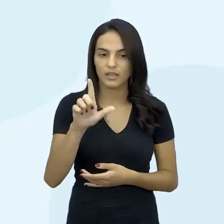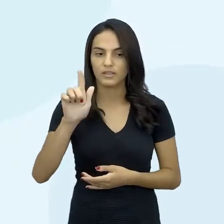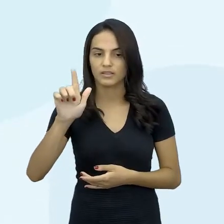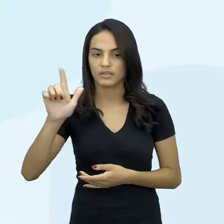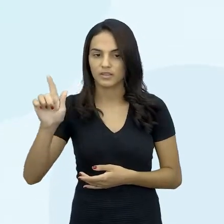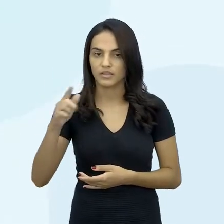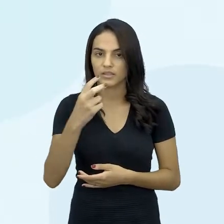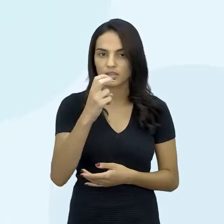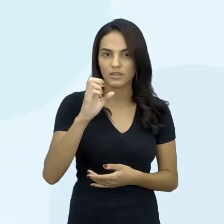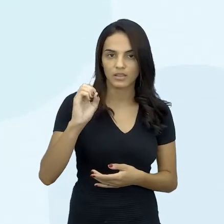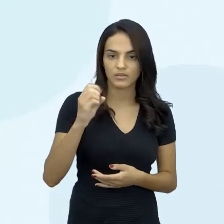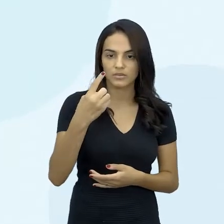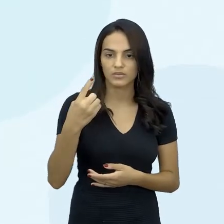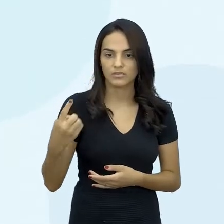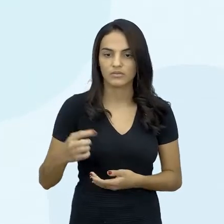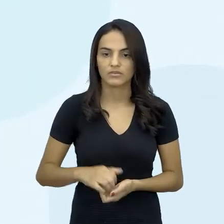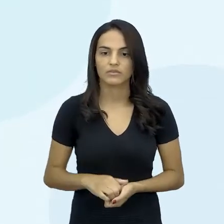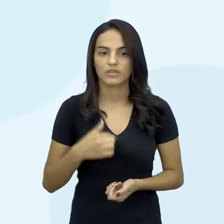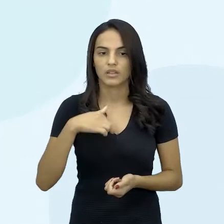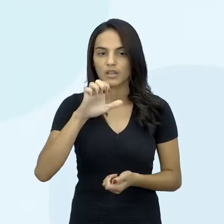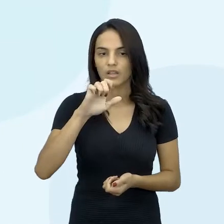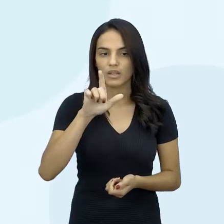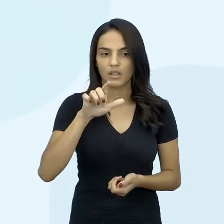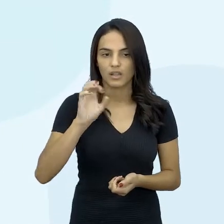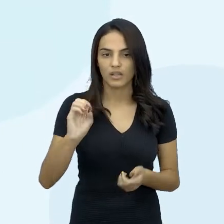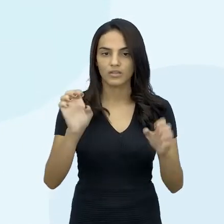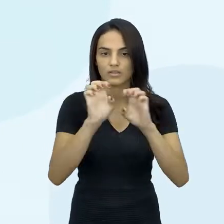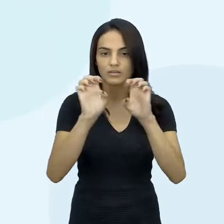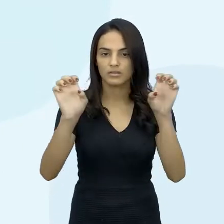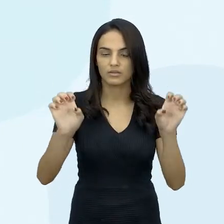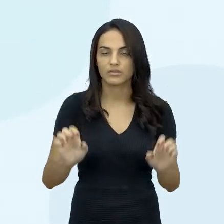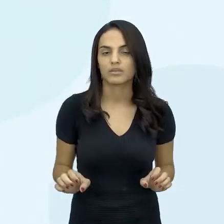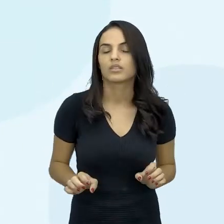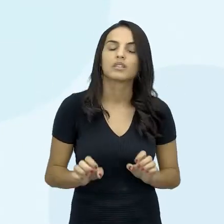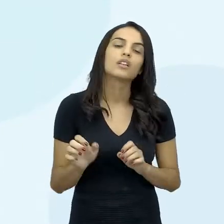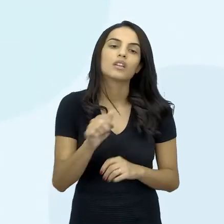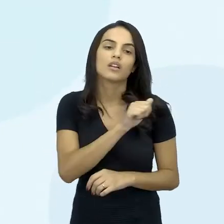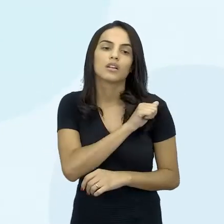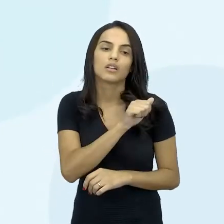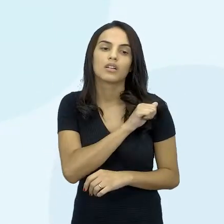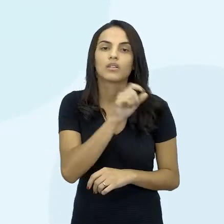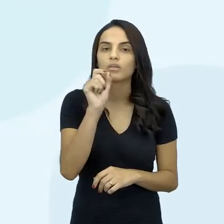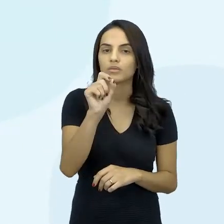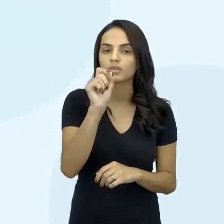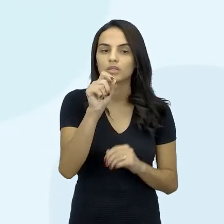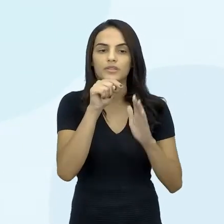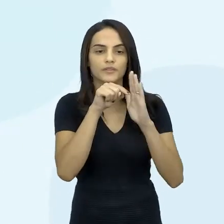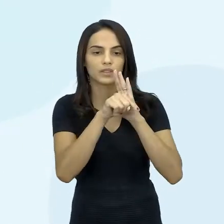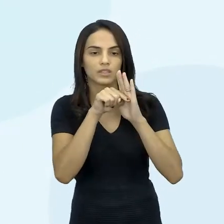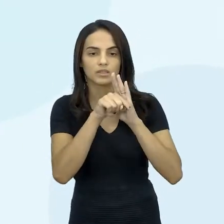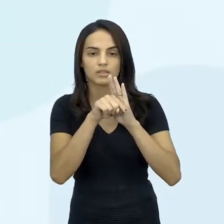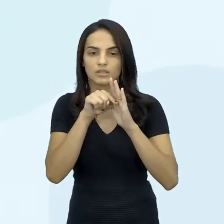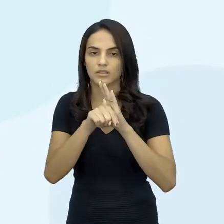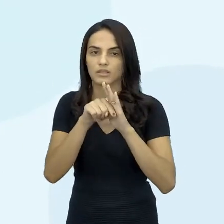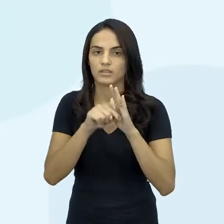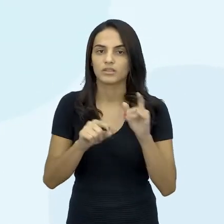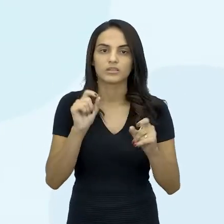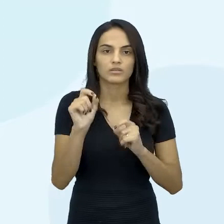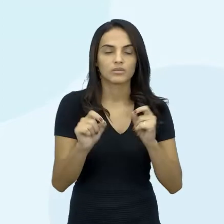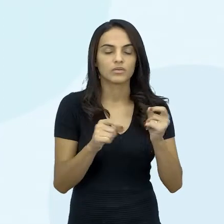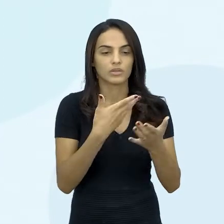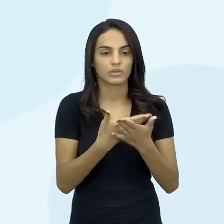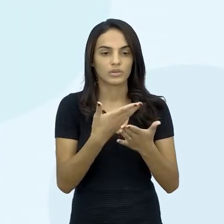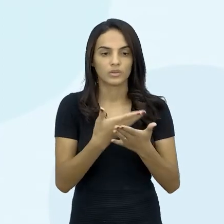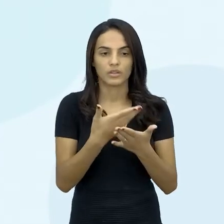EM13LGG501. Nosso eixo estruturante, Tânia, dessa aula, os nossos estudantes, eles partem sempre de investigação da questão dos